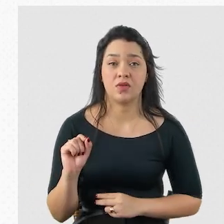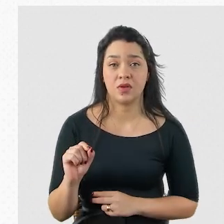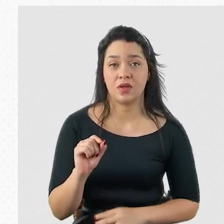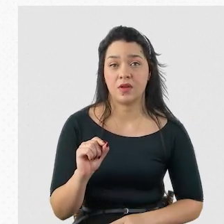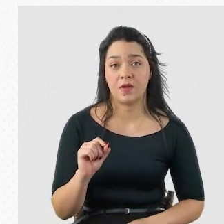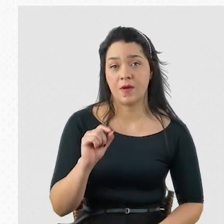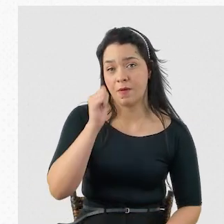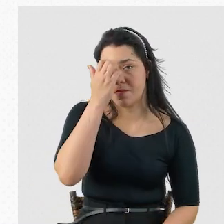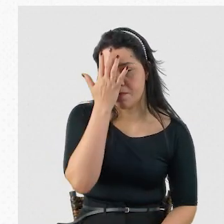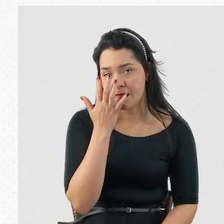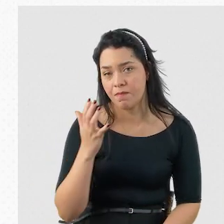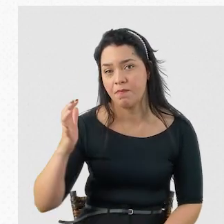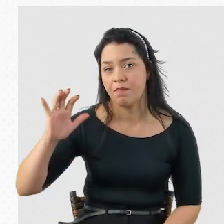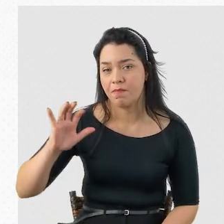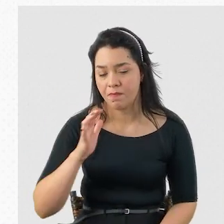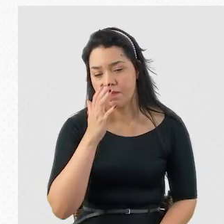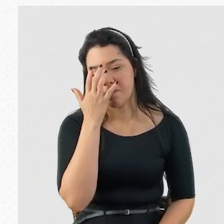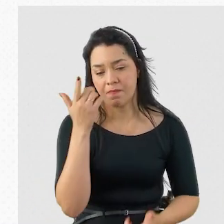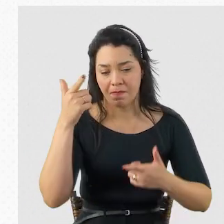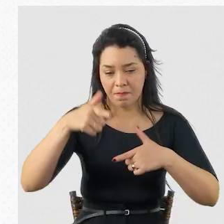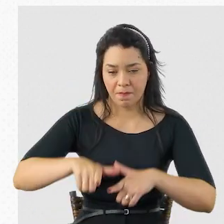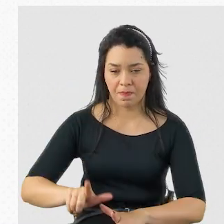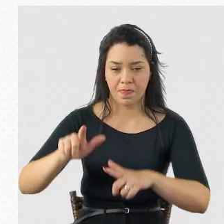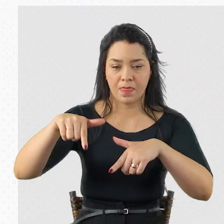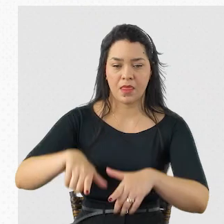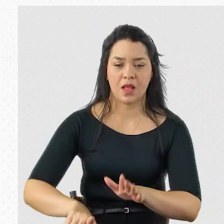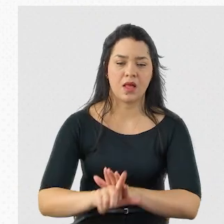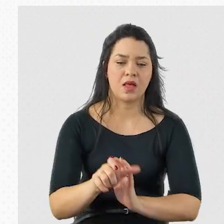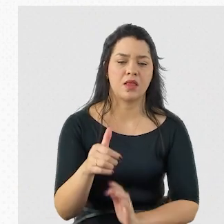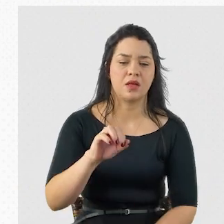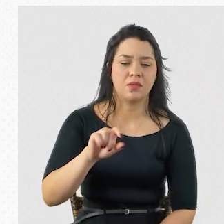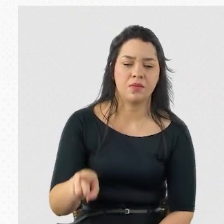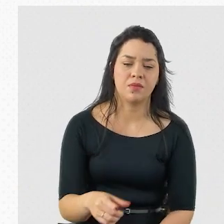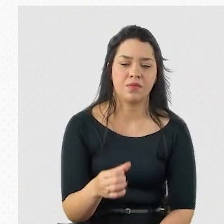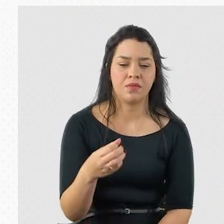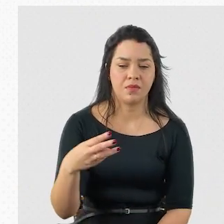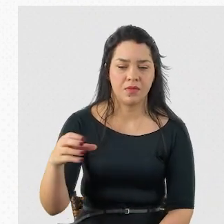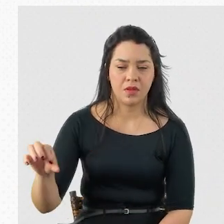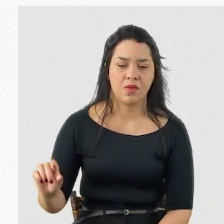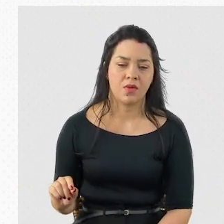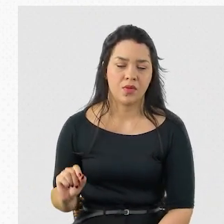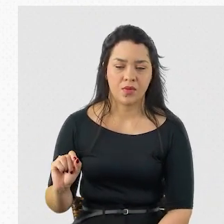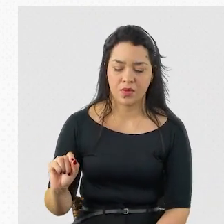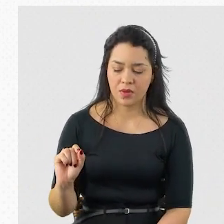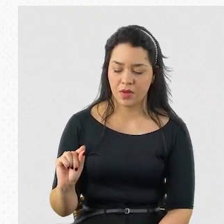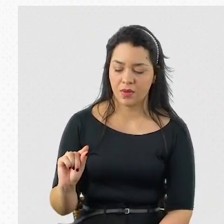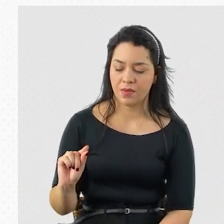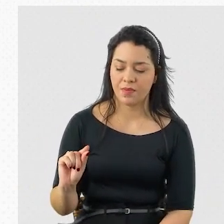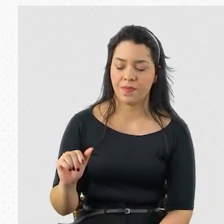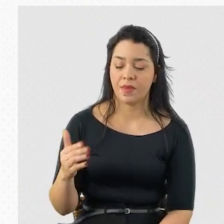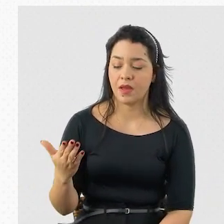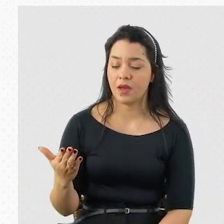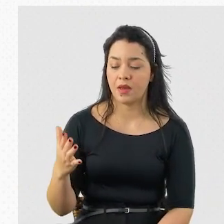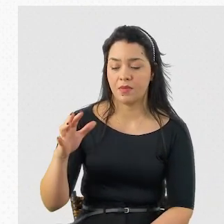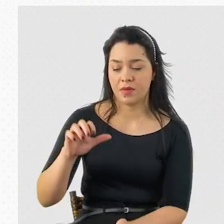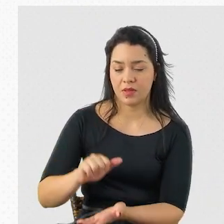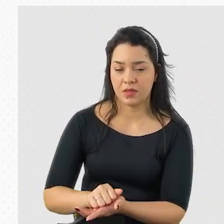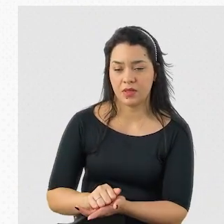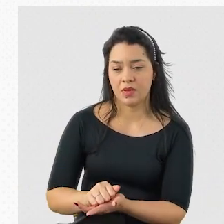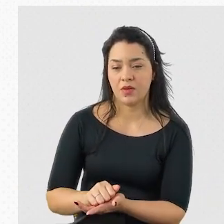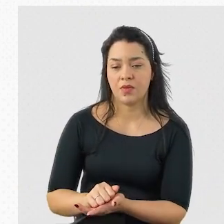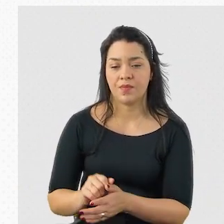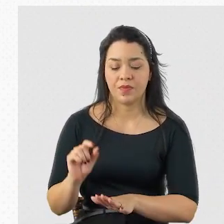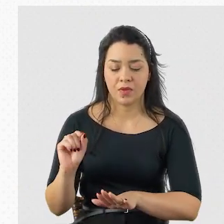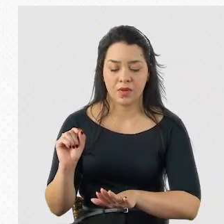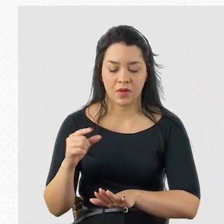de matriz africana. A Lei 10.639 obriga, né, pelo menos essa é a ideia, a implantação na grade curricular